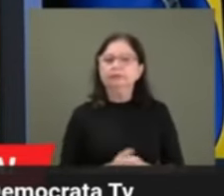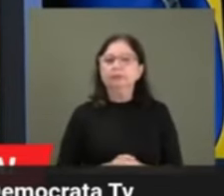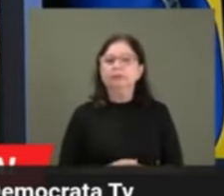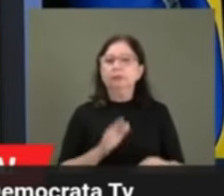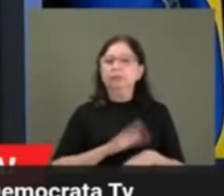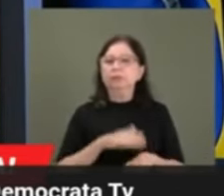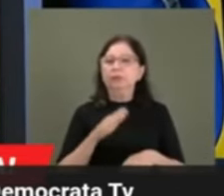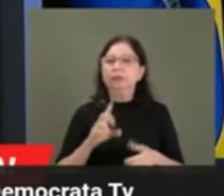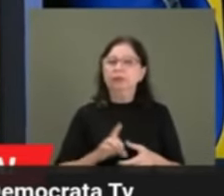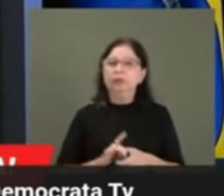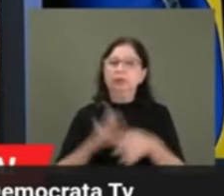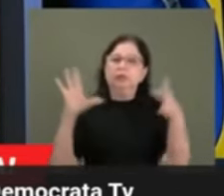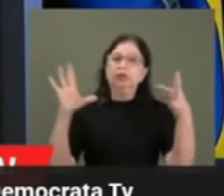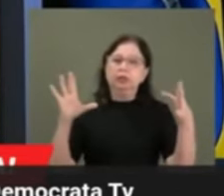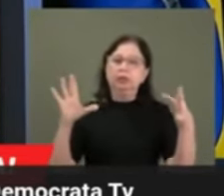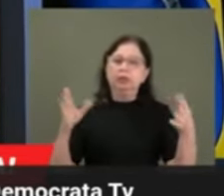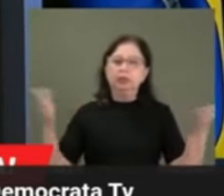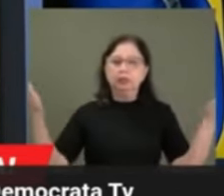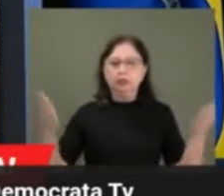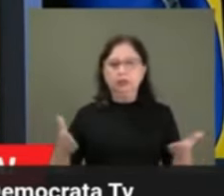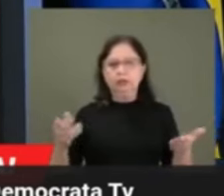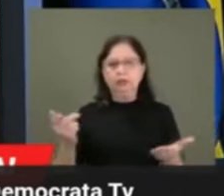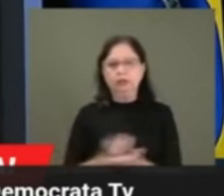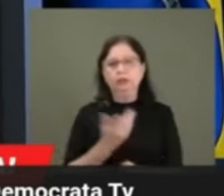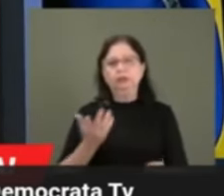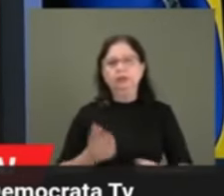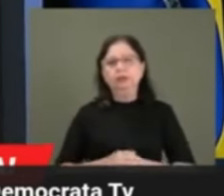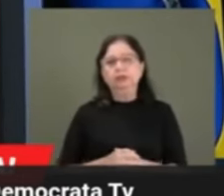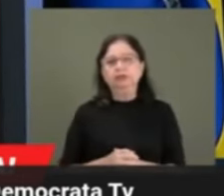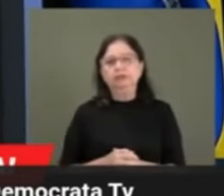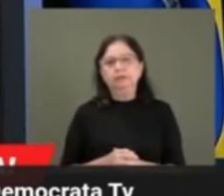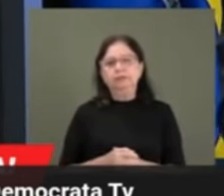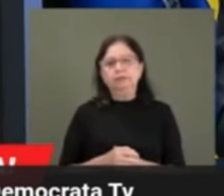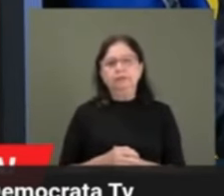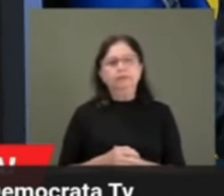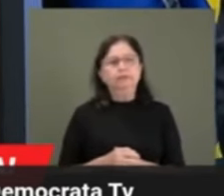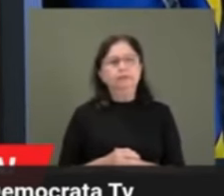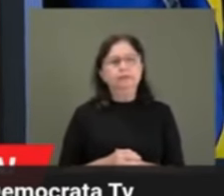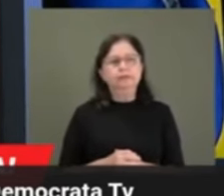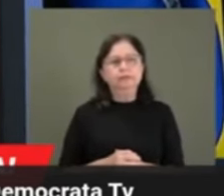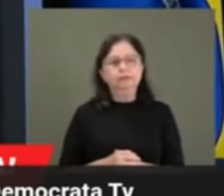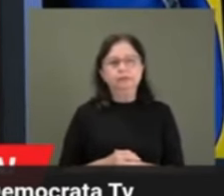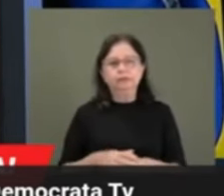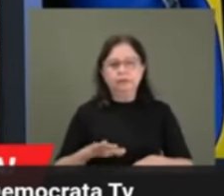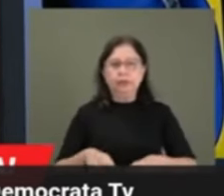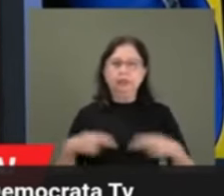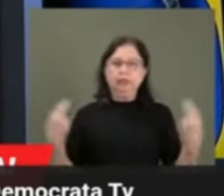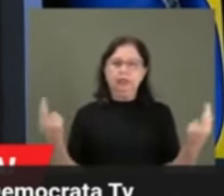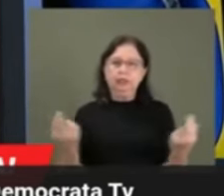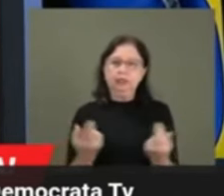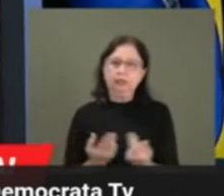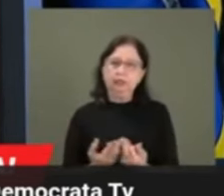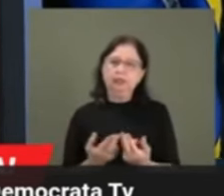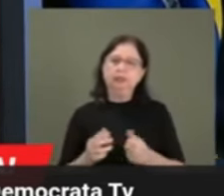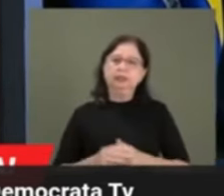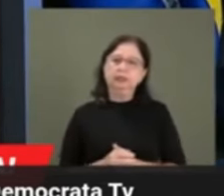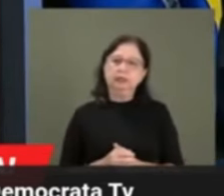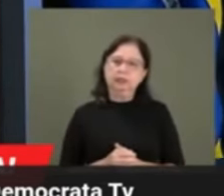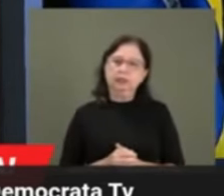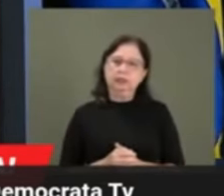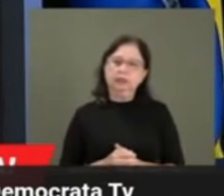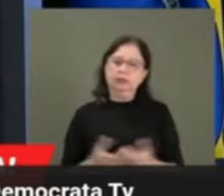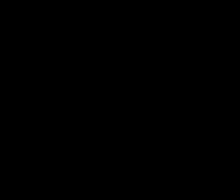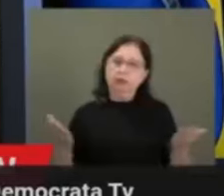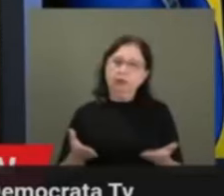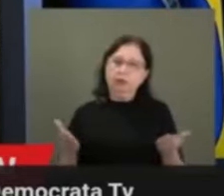estar acontecendo eh eu queria aqui dizer que esse funcionamento né dessa sessão temática vossas excelências é hoje pra gente um dia